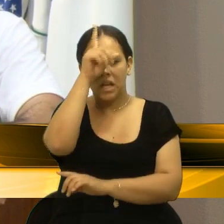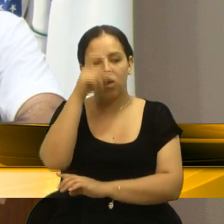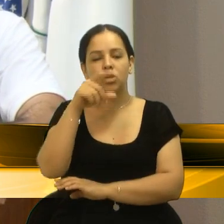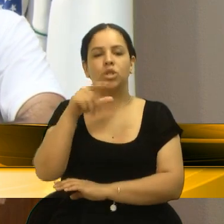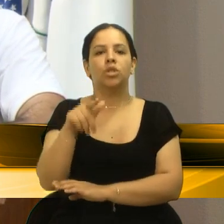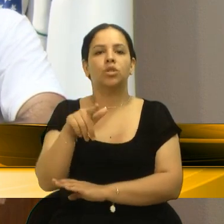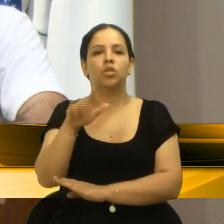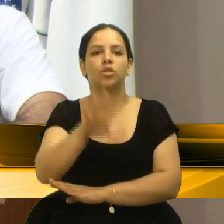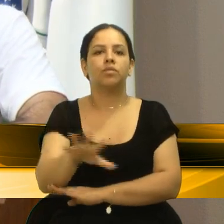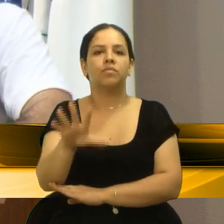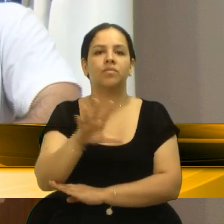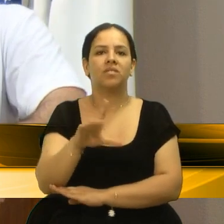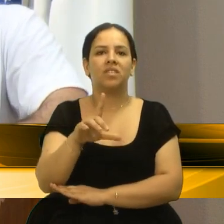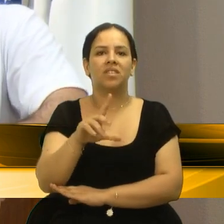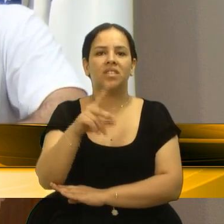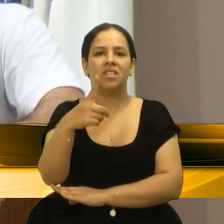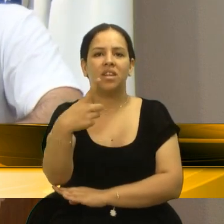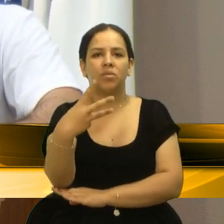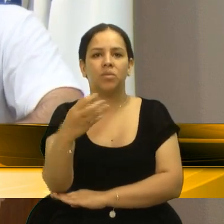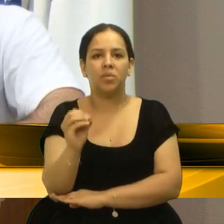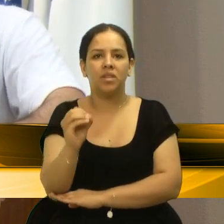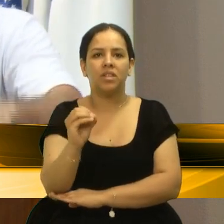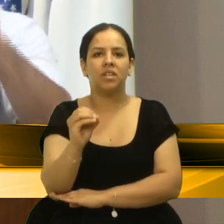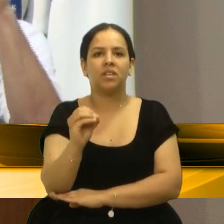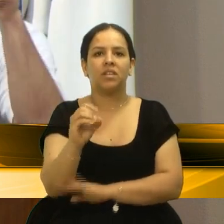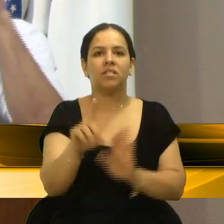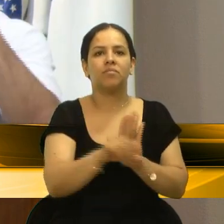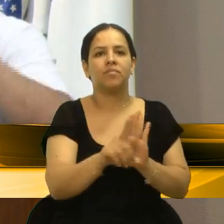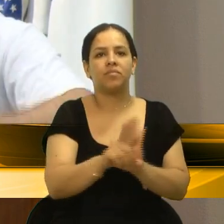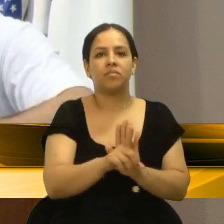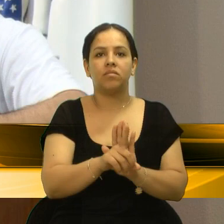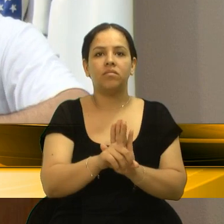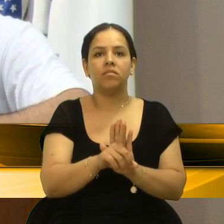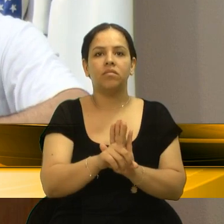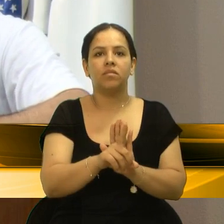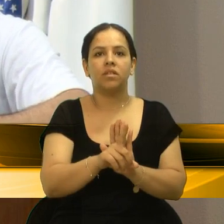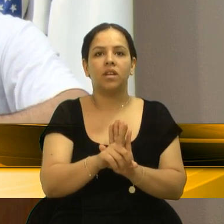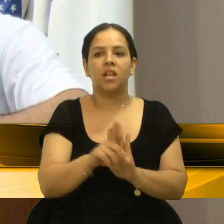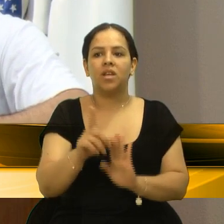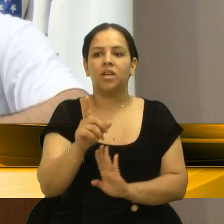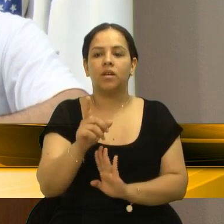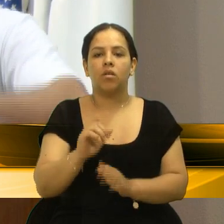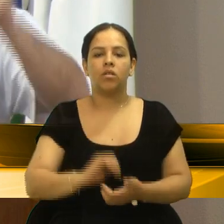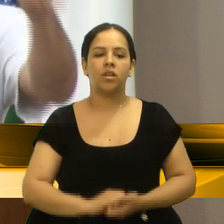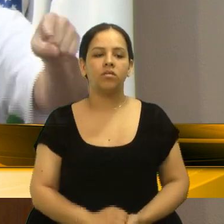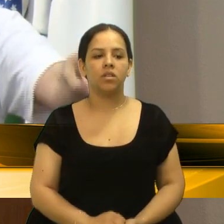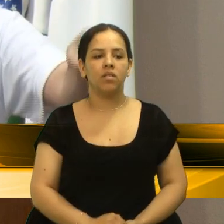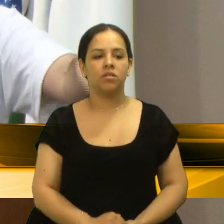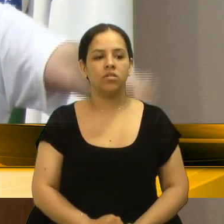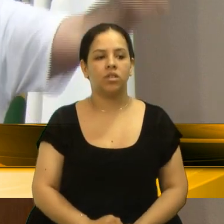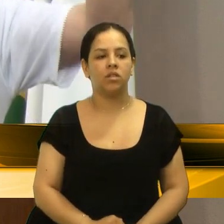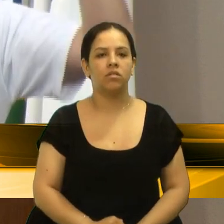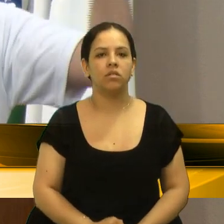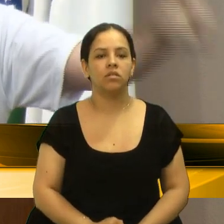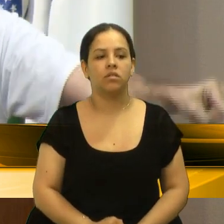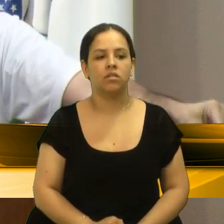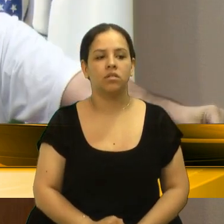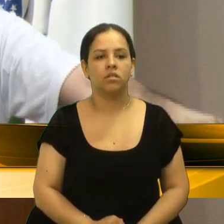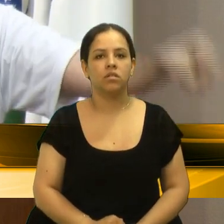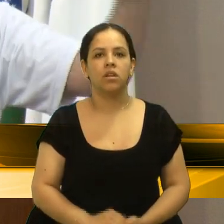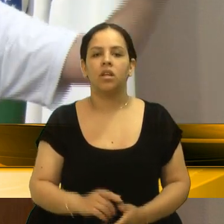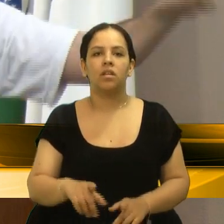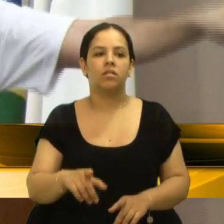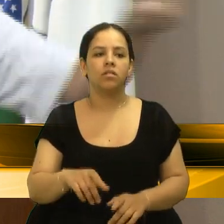ser funcionando para a população, e ele deu um calote e não repassou o dinheiro para o hospital geral. E o próximo prefeito tem que estar comprometido